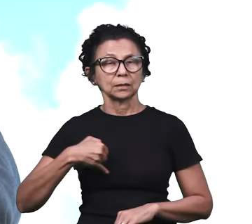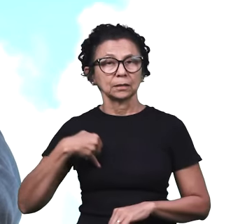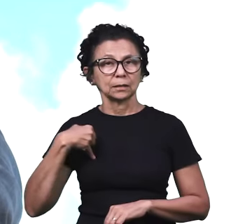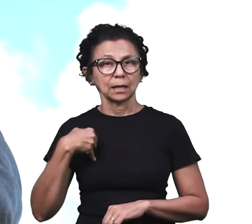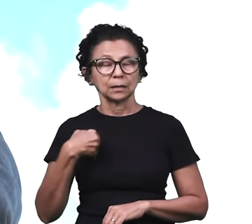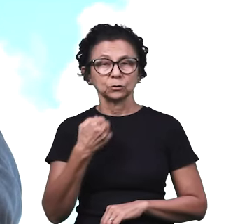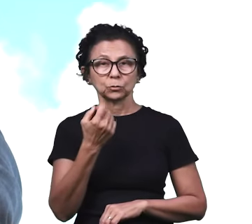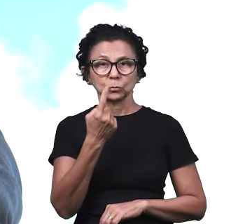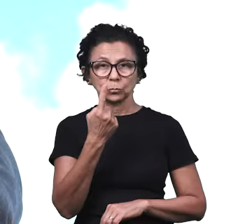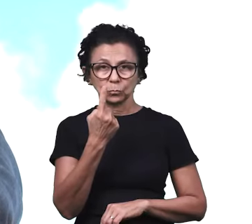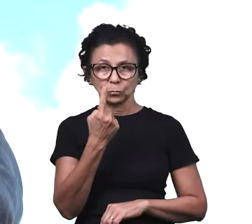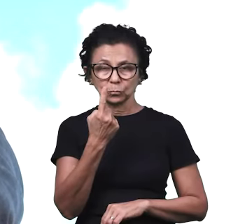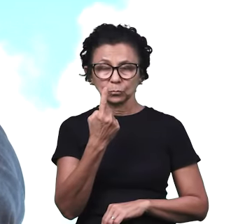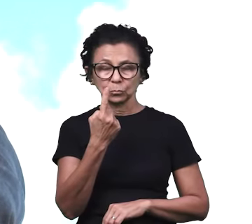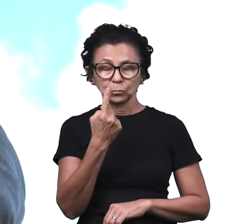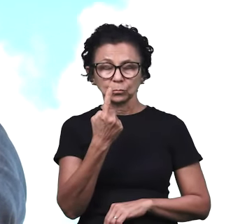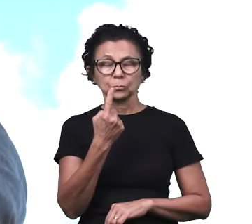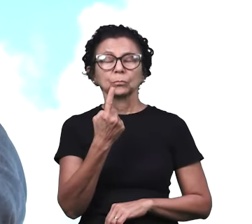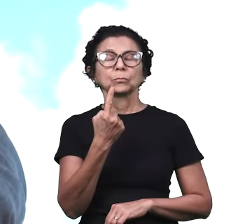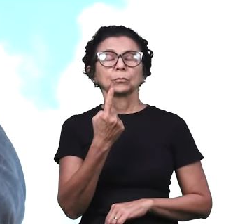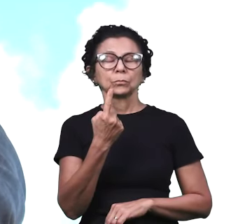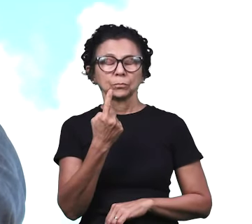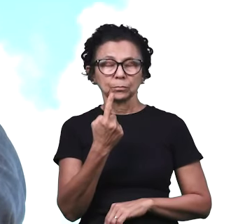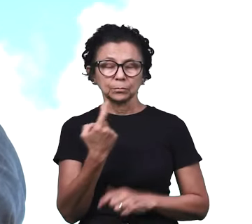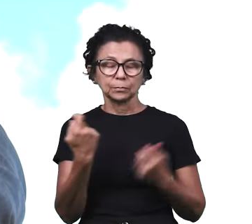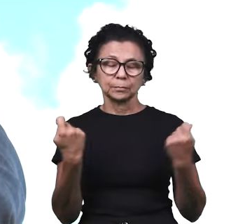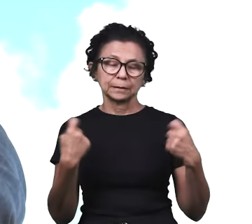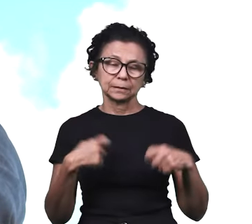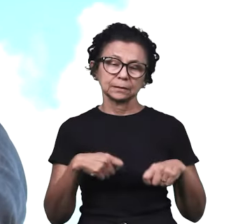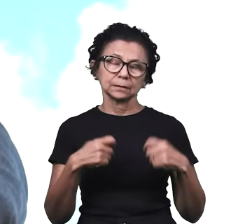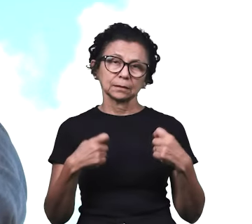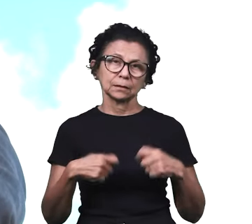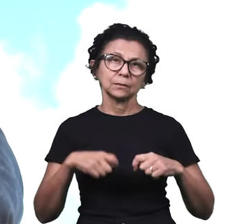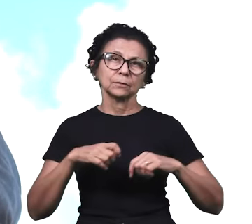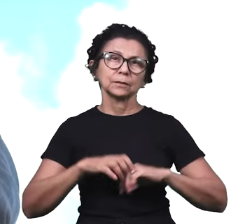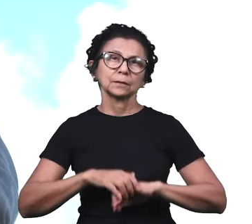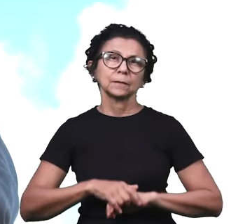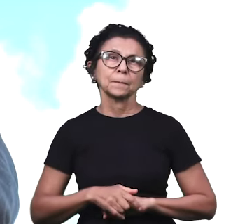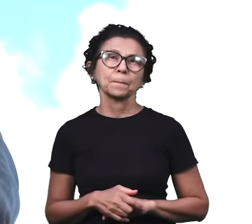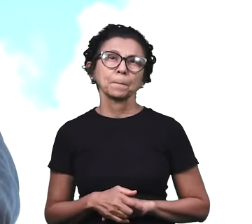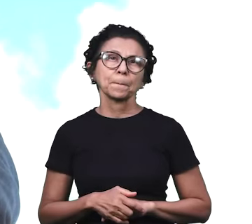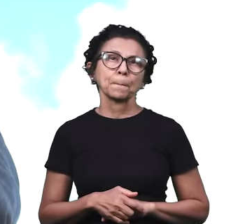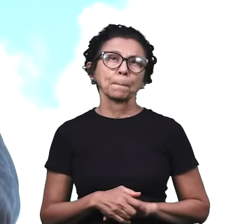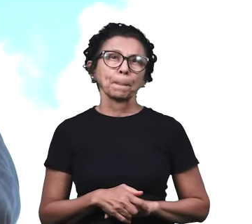sua festa já nasceu desde o ano passado. Já